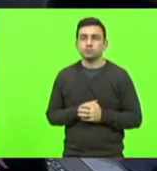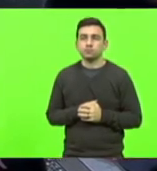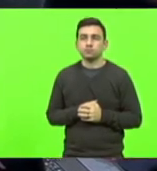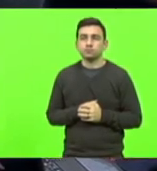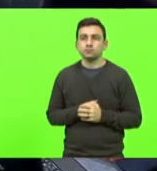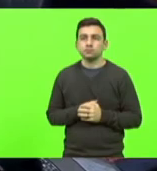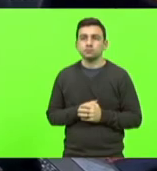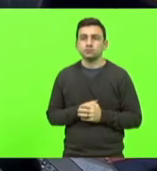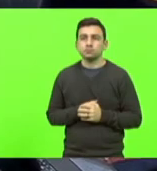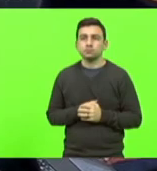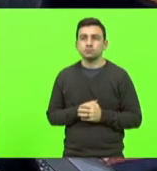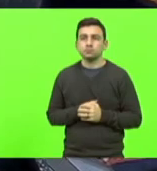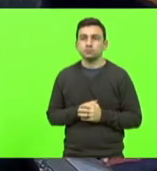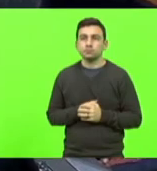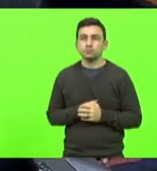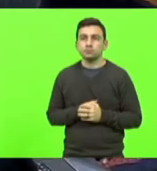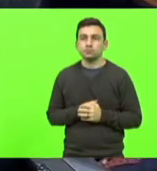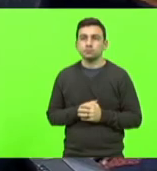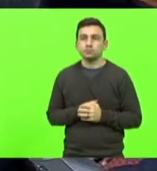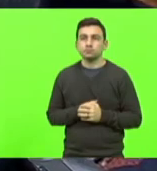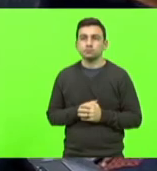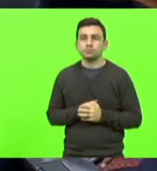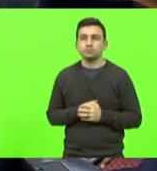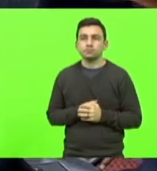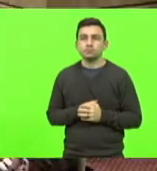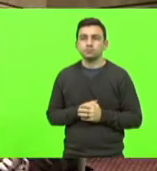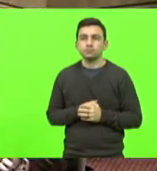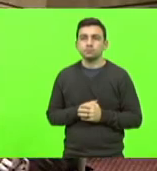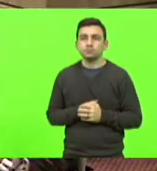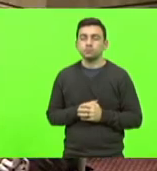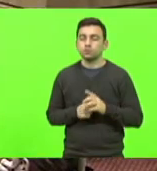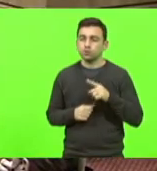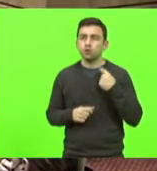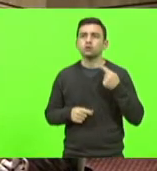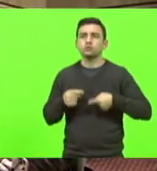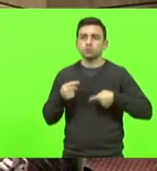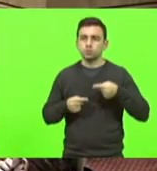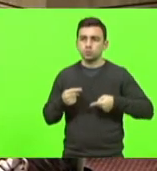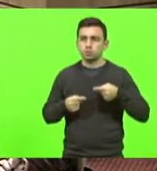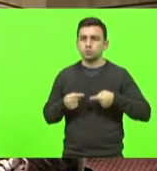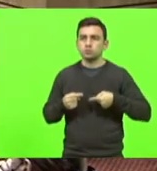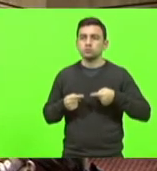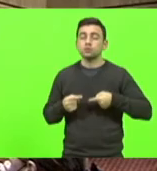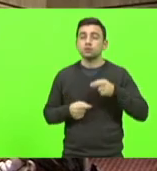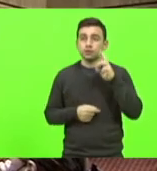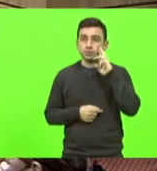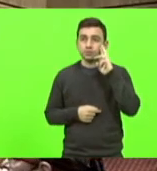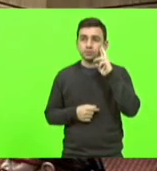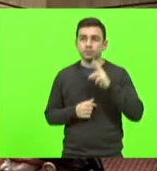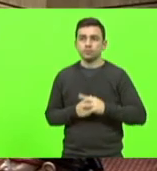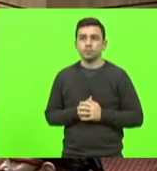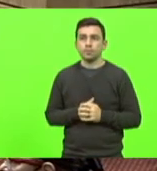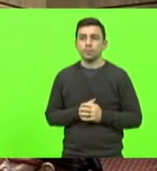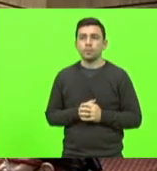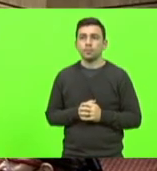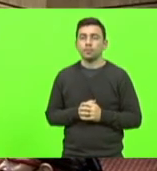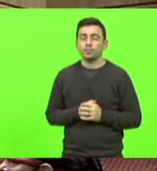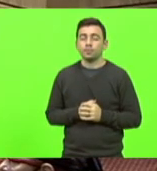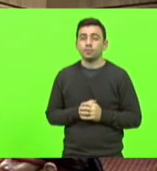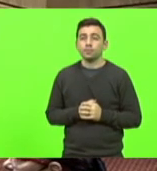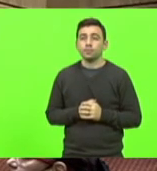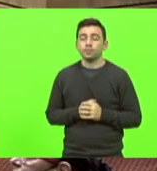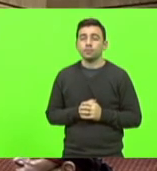é esse tá de acordo tá de acordo estamos em discussão dos requerimentos eleito deputado Ricardo Alba você não tem palavra